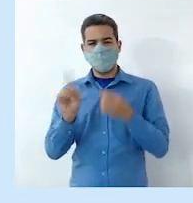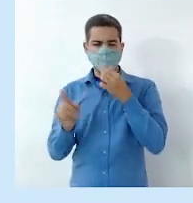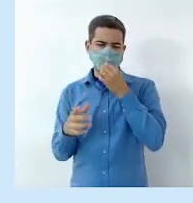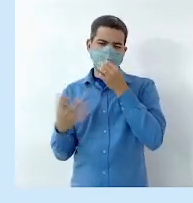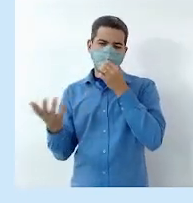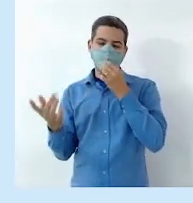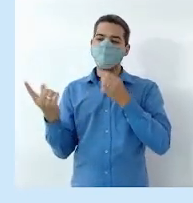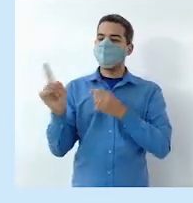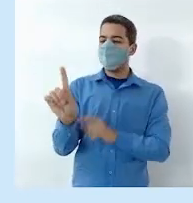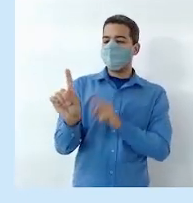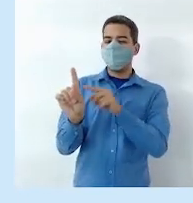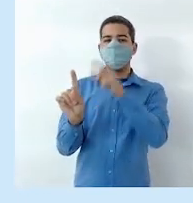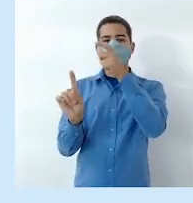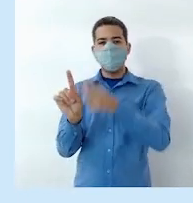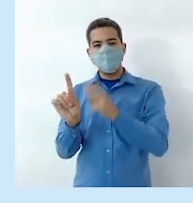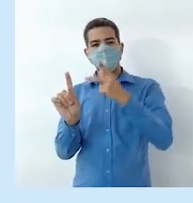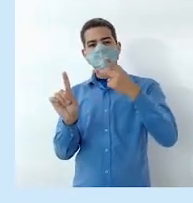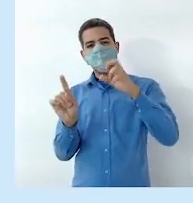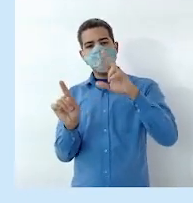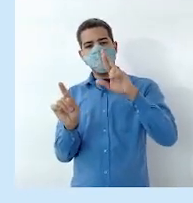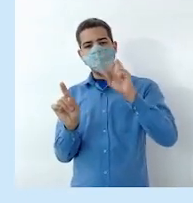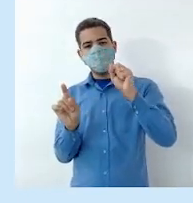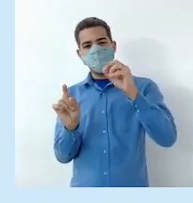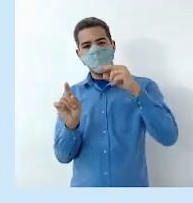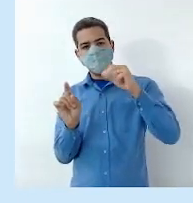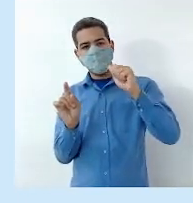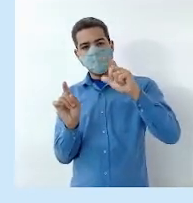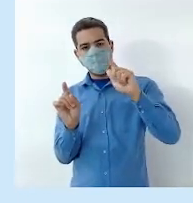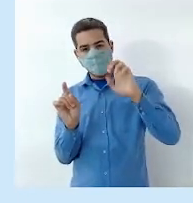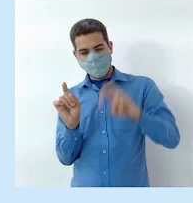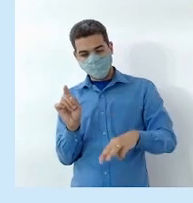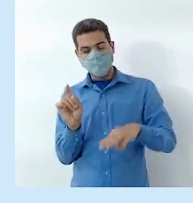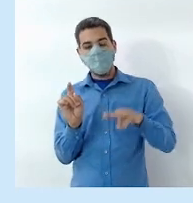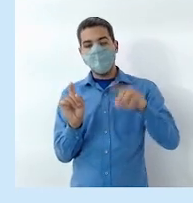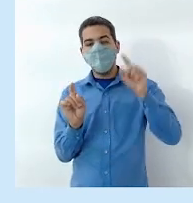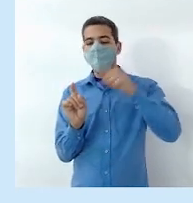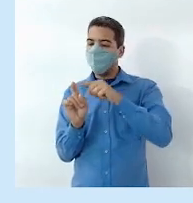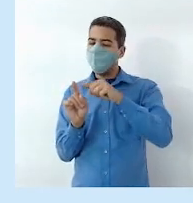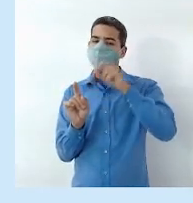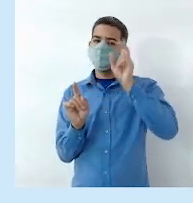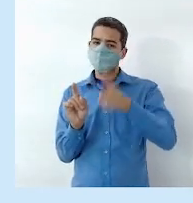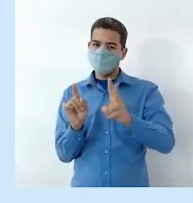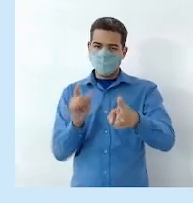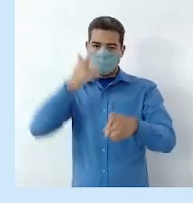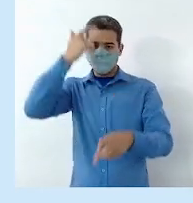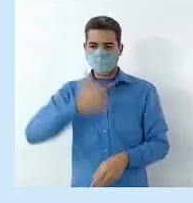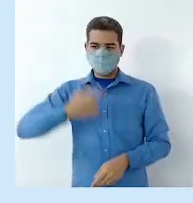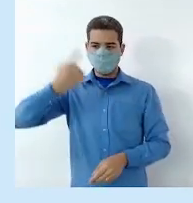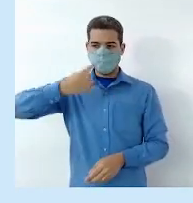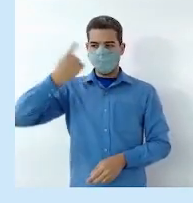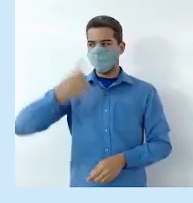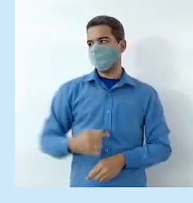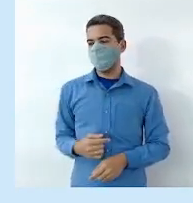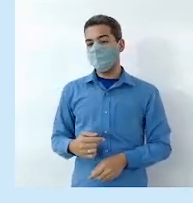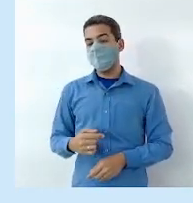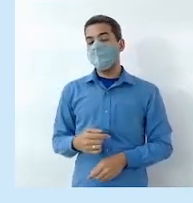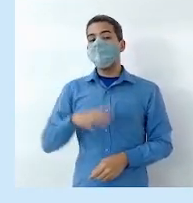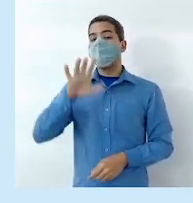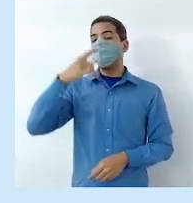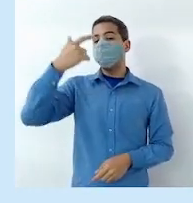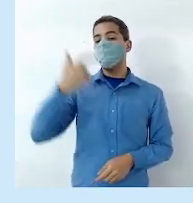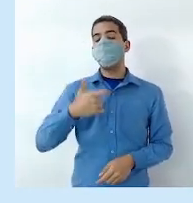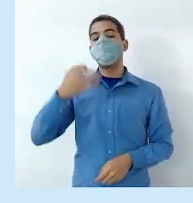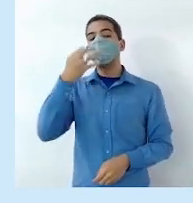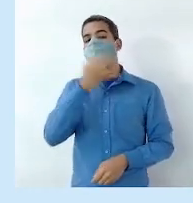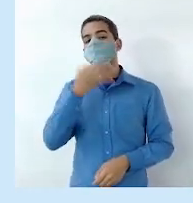o personagem é o narrador, o foco narrativo vai estar sempre em primeira pessoa. Agora, quando o narrador não faz